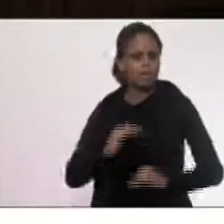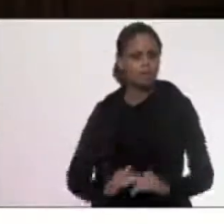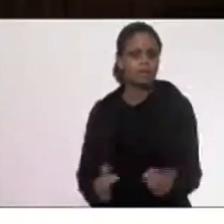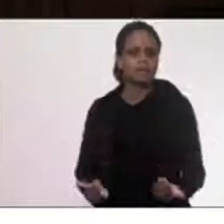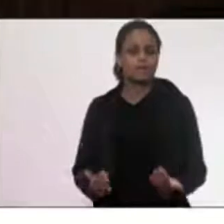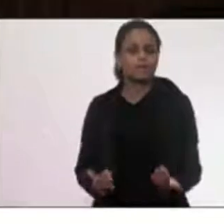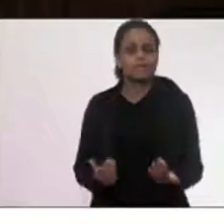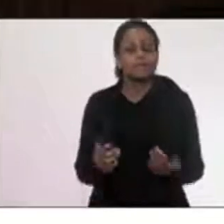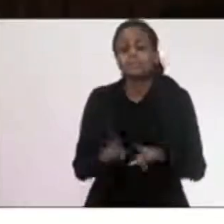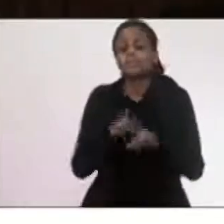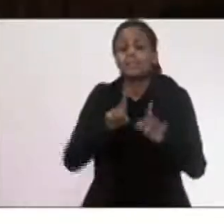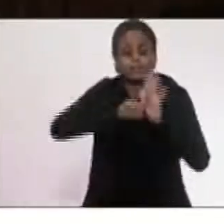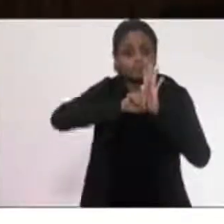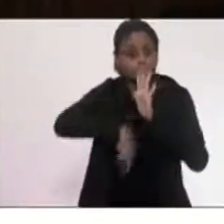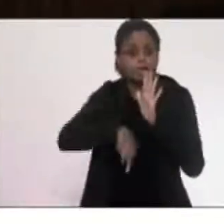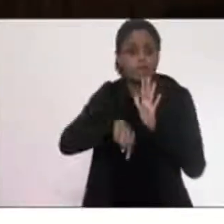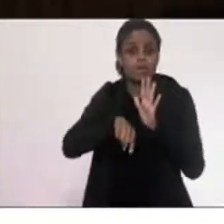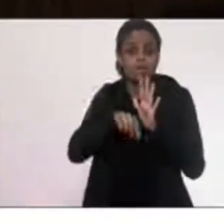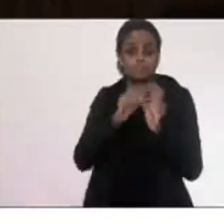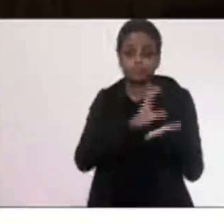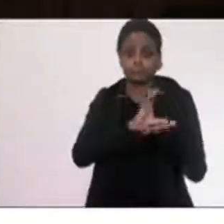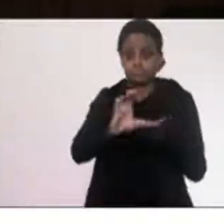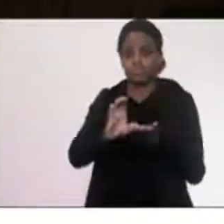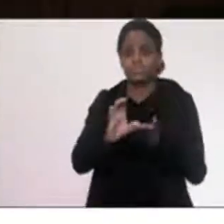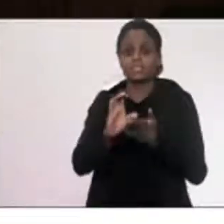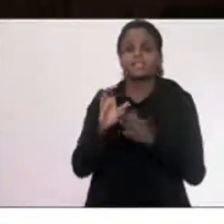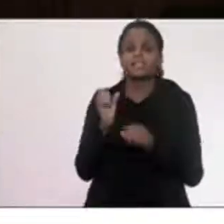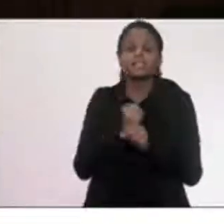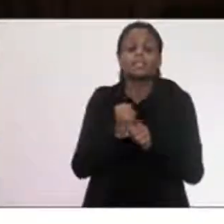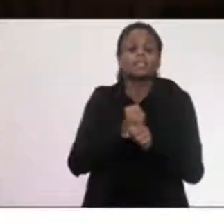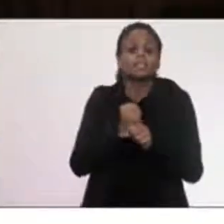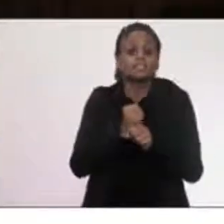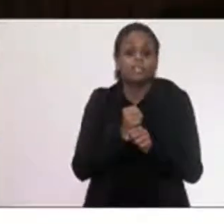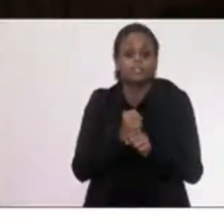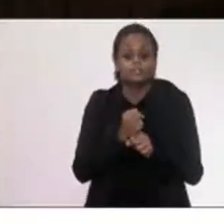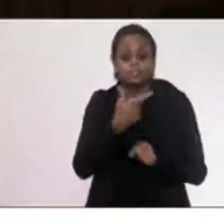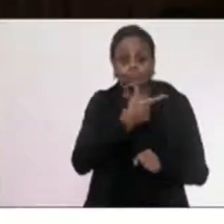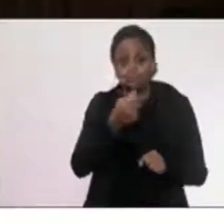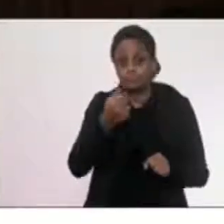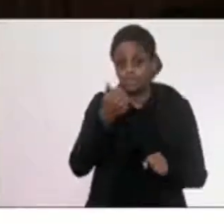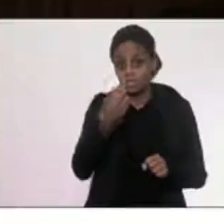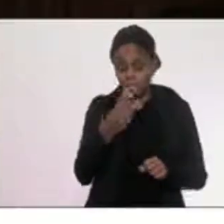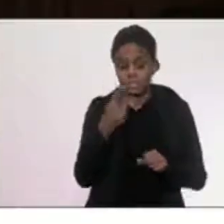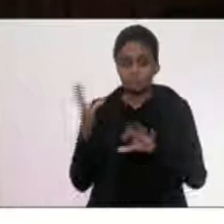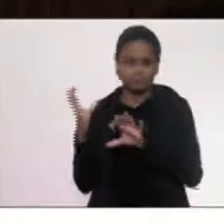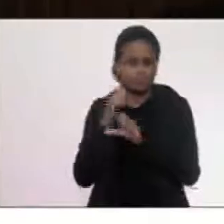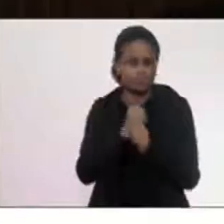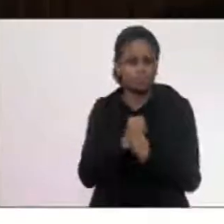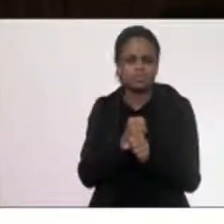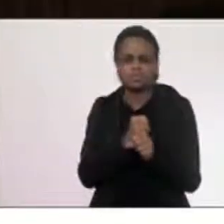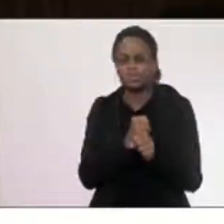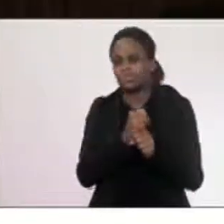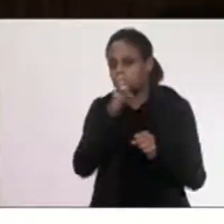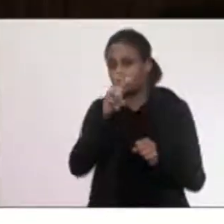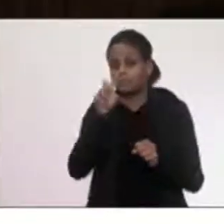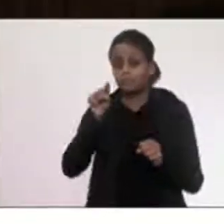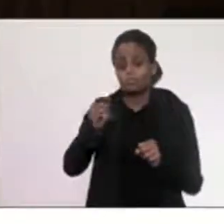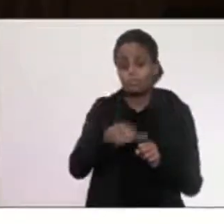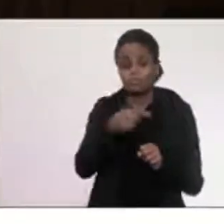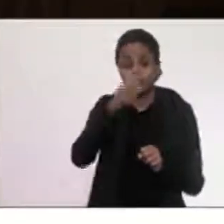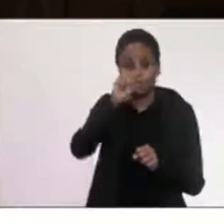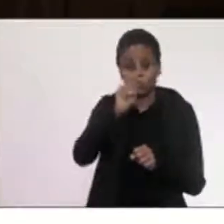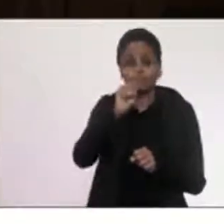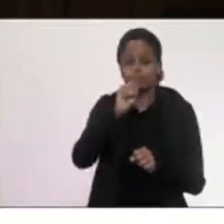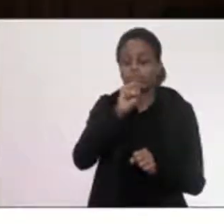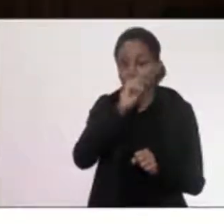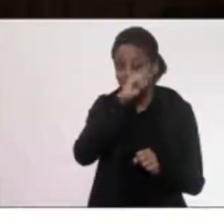universidades públicas, desde 2013, totaliza 28,5% do total. E esse novo contingenciamento representa